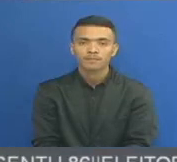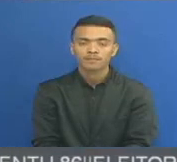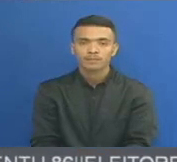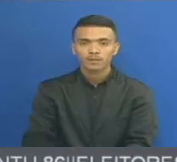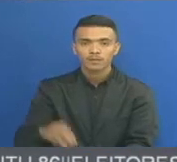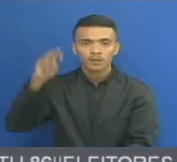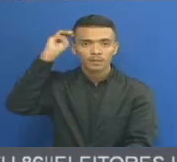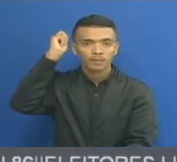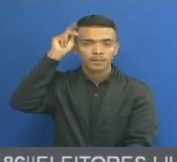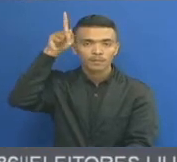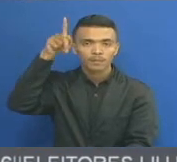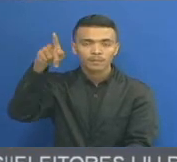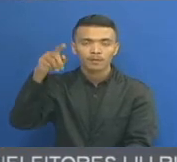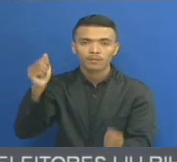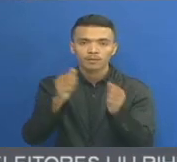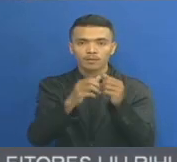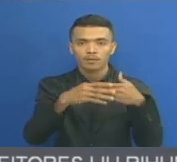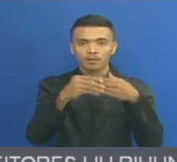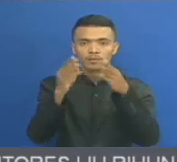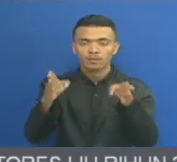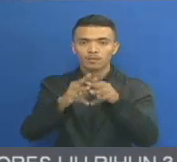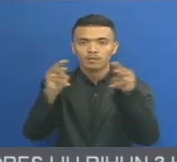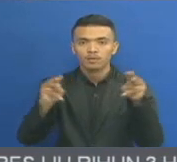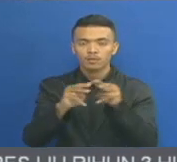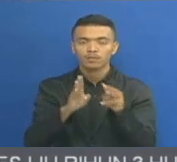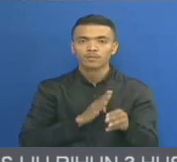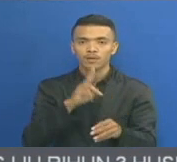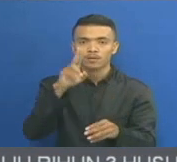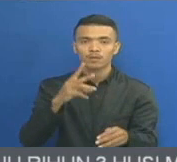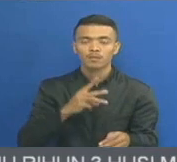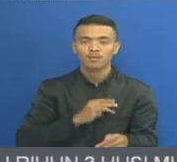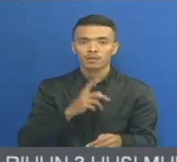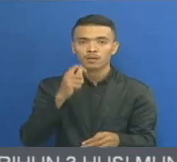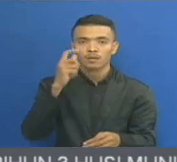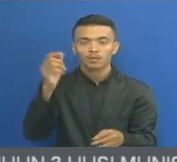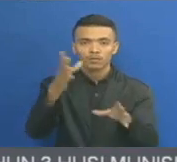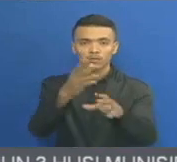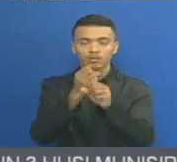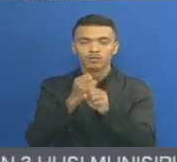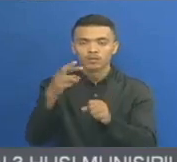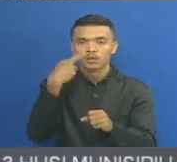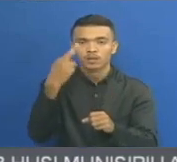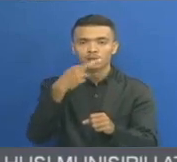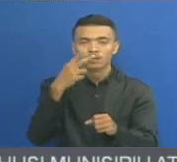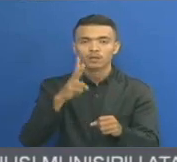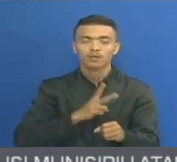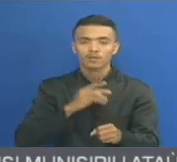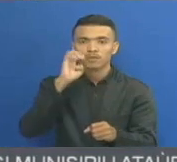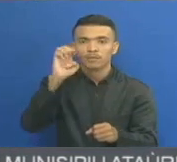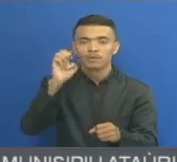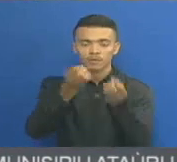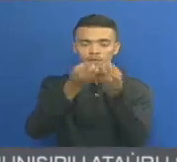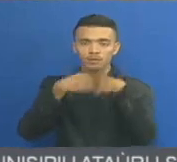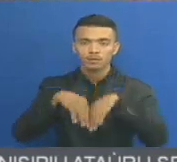Ministério da Agricultura no pesca as autoridades do município Baucau no Manatuto inclui Zaica, Colheta, Harre e Hasuku Vemacitasi.